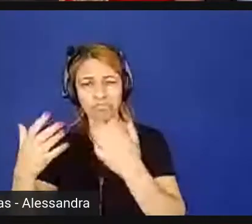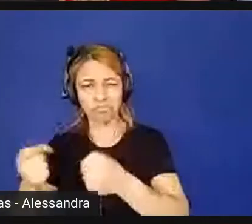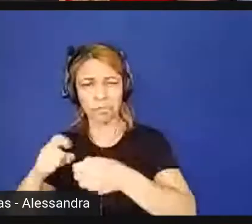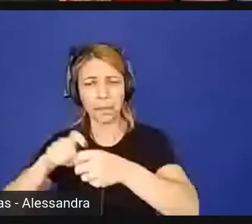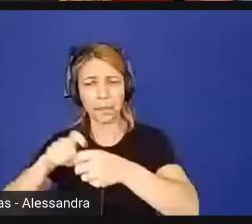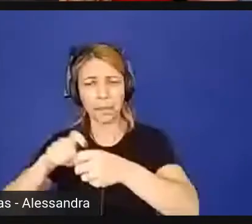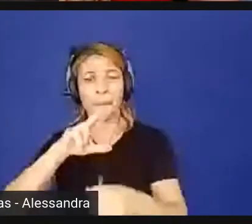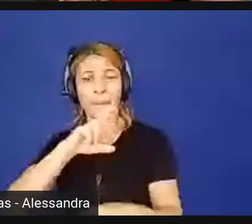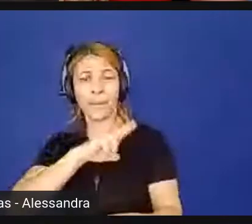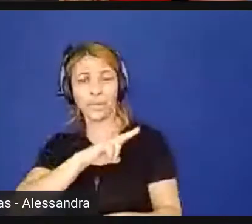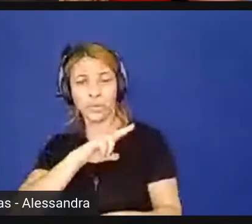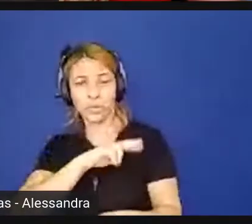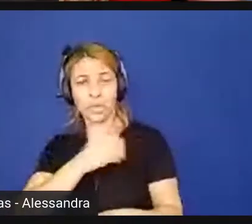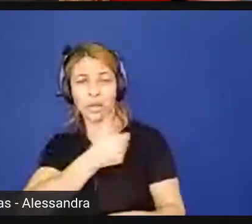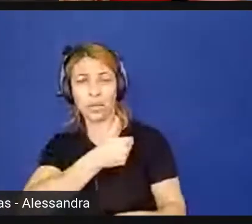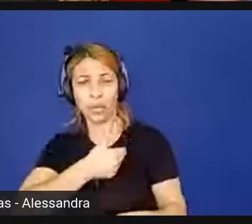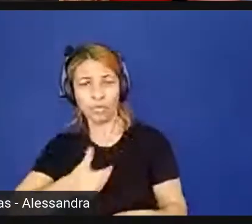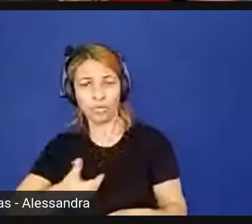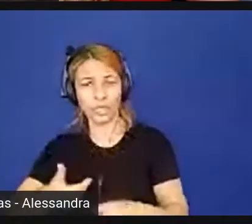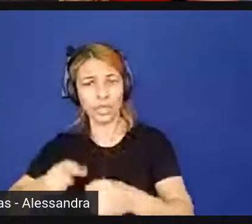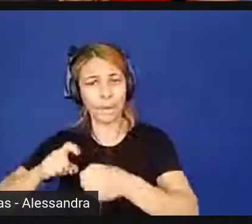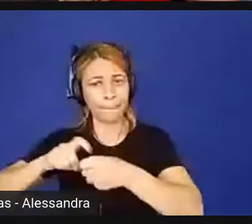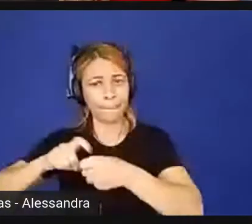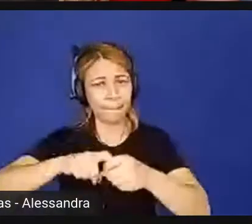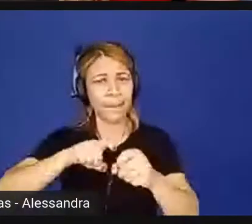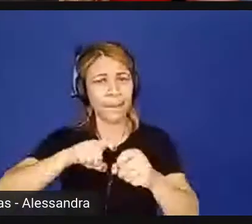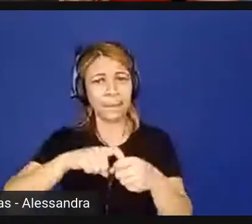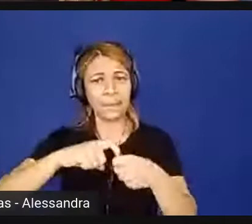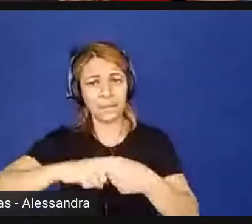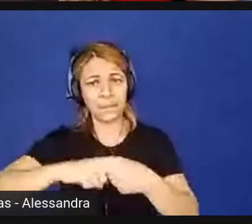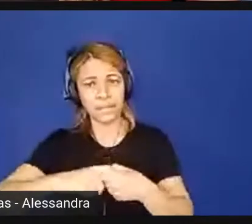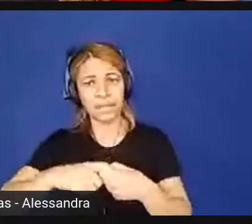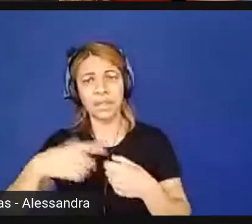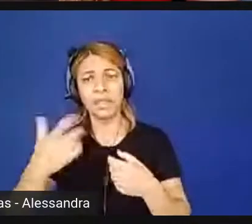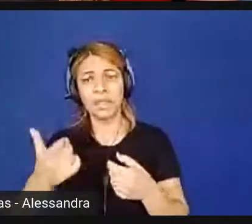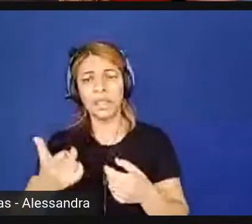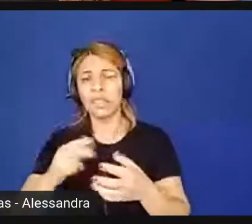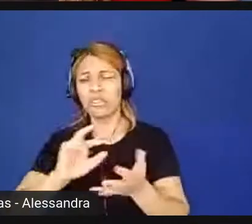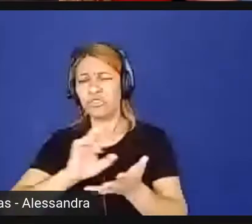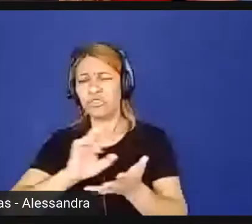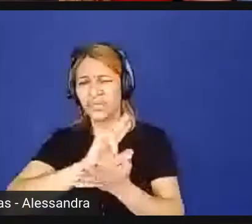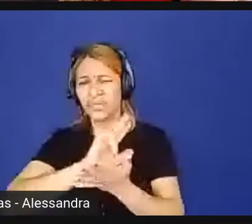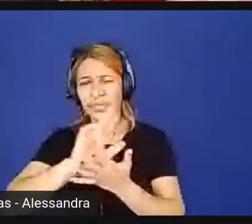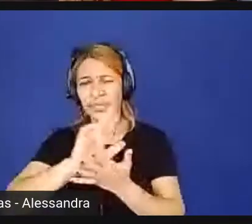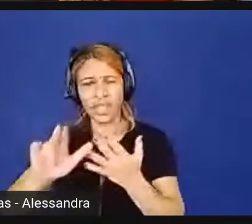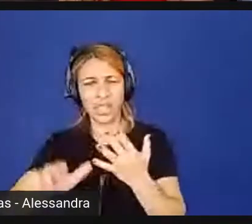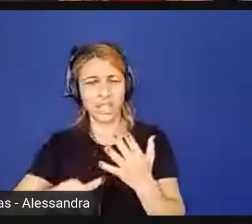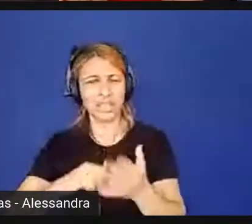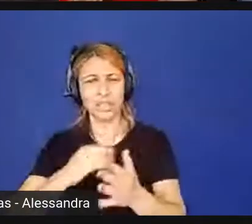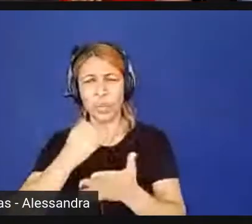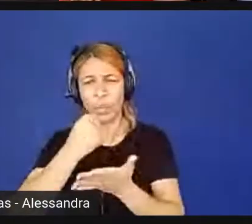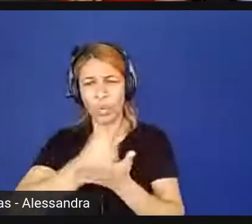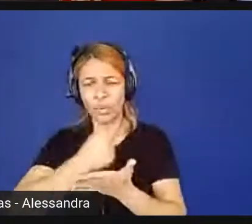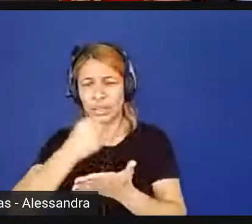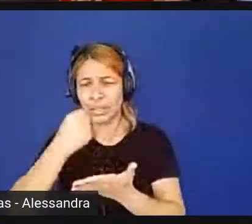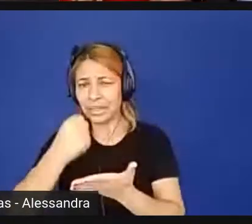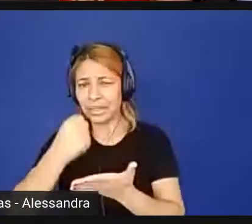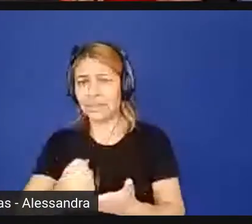privado, sejam OCIPs, parcerias público-privadas stricto sensu, sejam concessões, sejam contratações